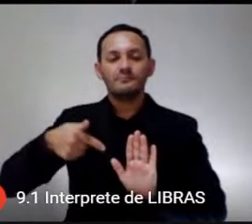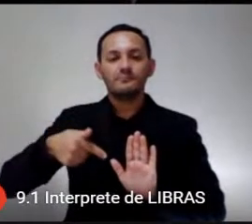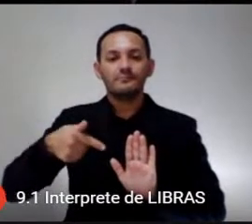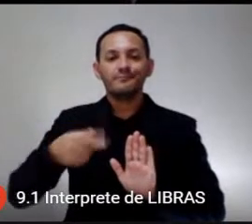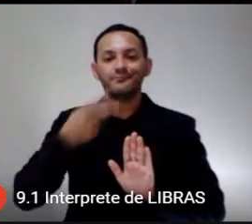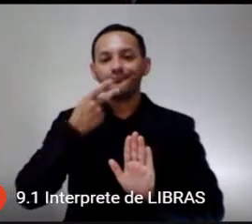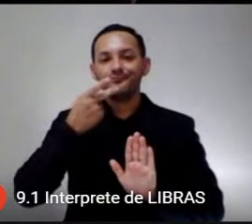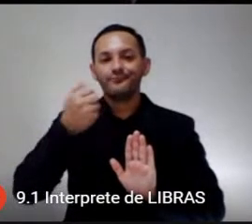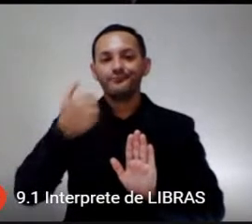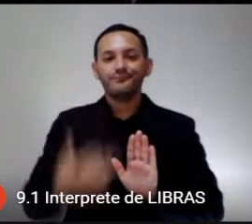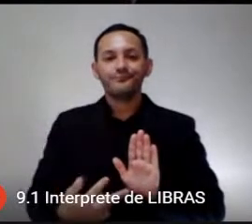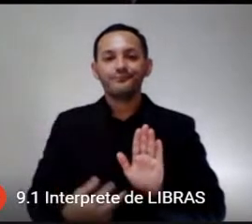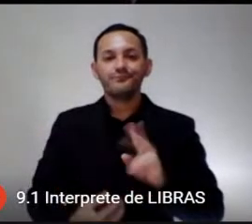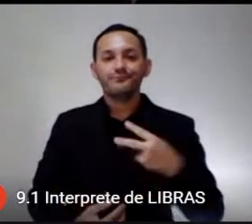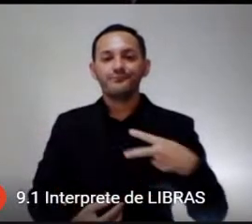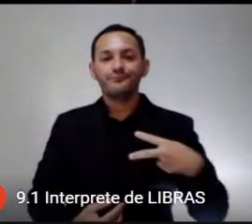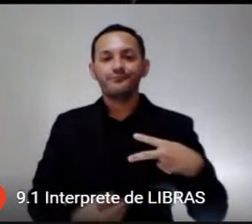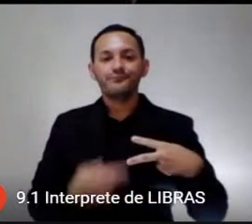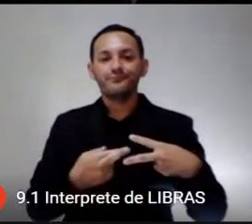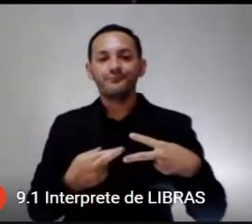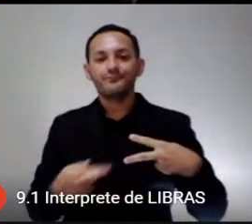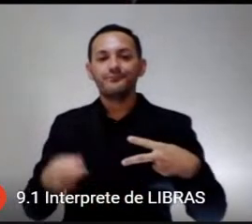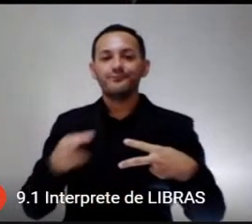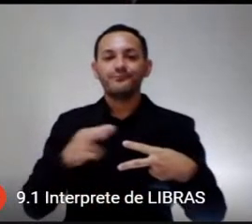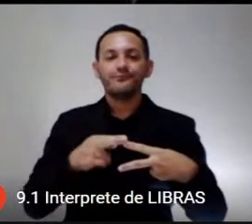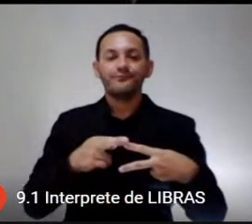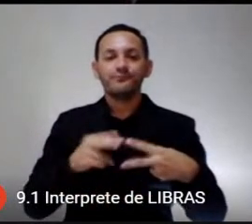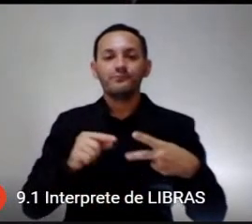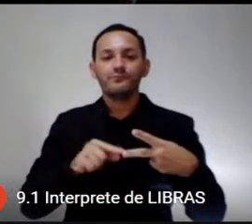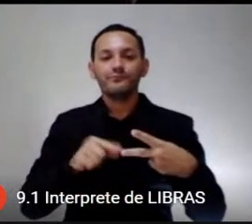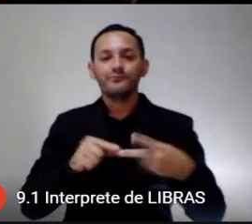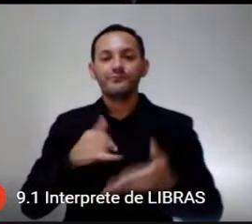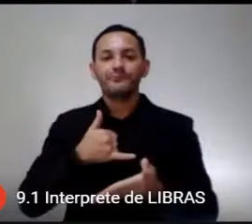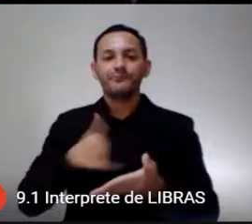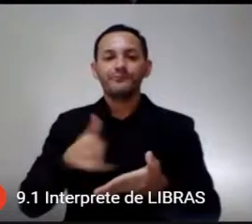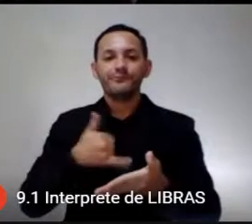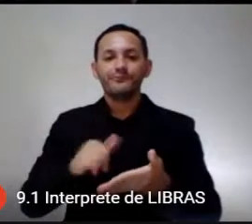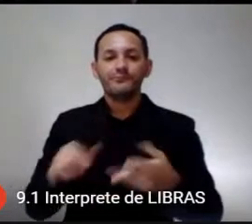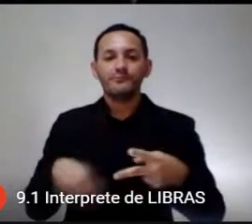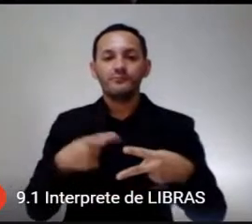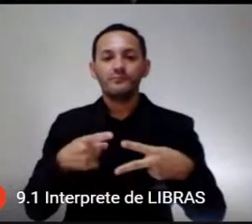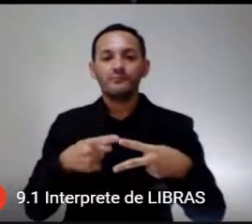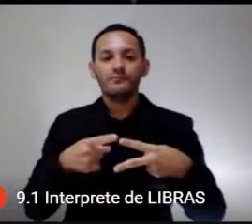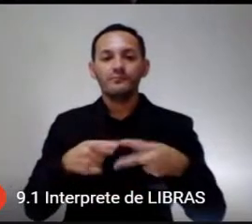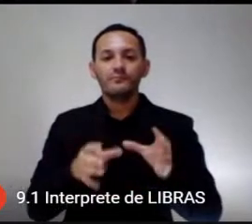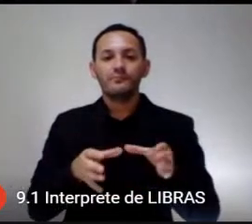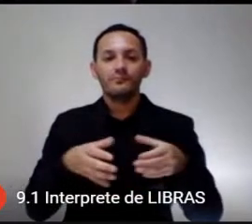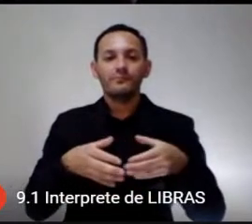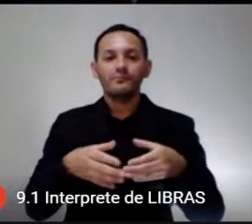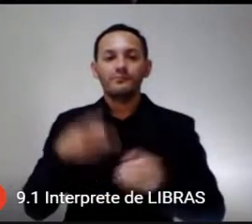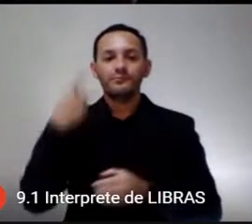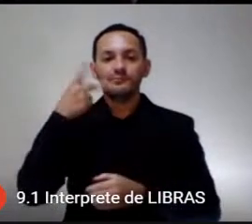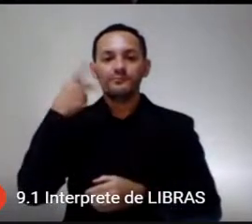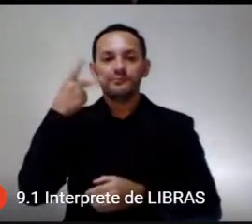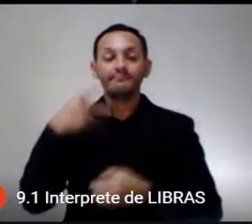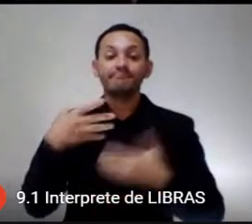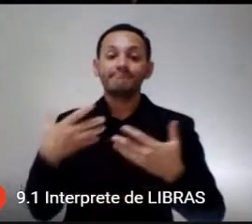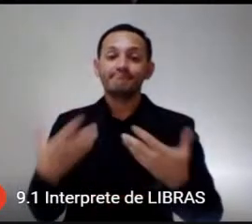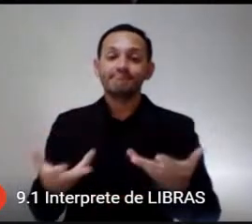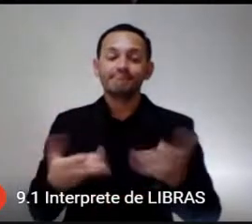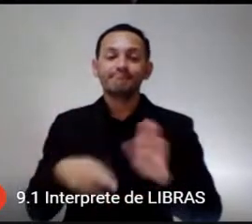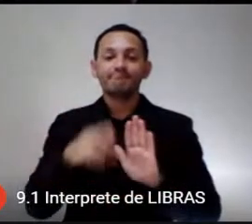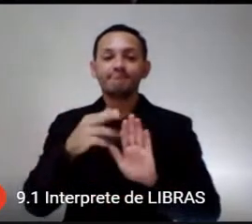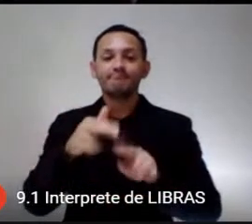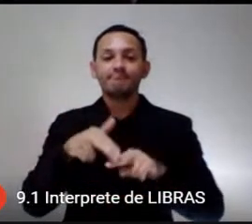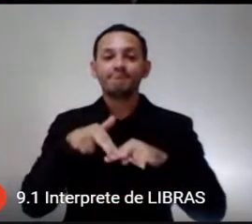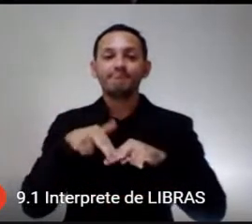dois recursos, tanto o recurso do alistando quanto o recurso do partido político. E, da mesma forma, a resolução, no